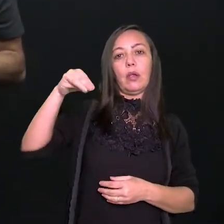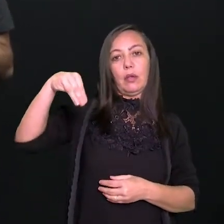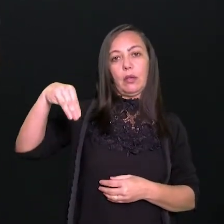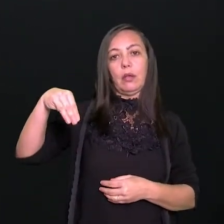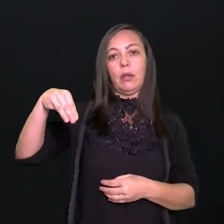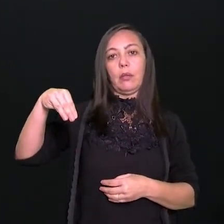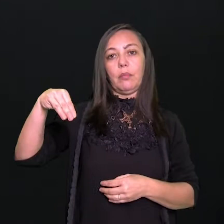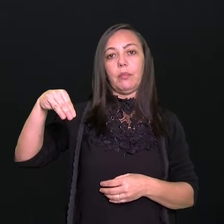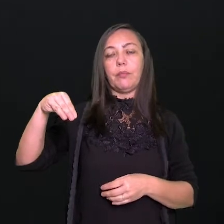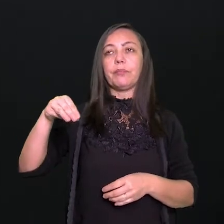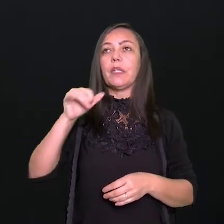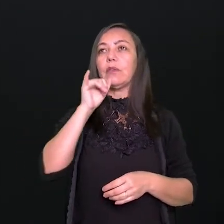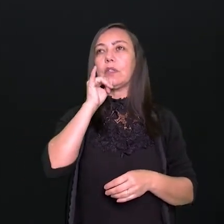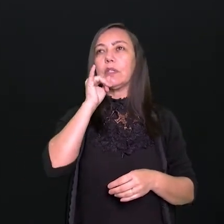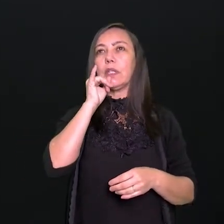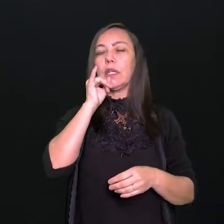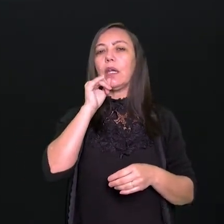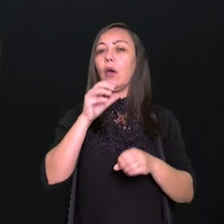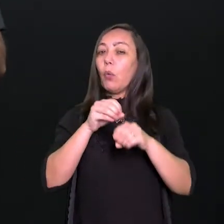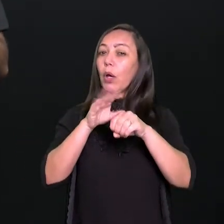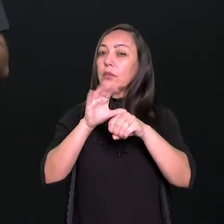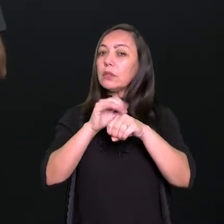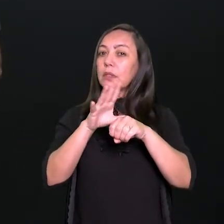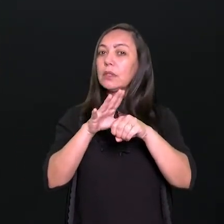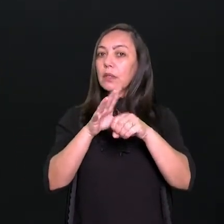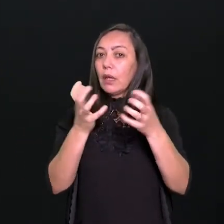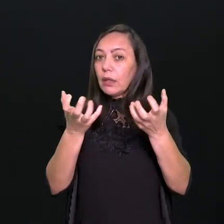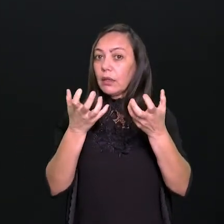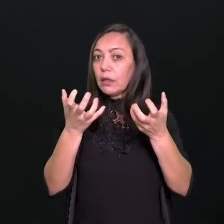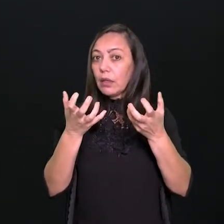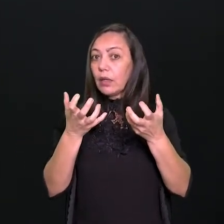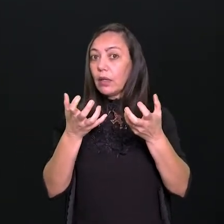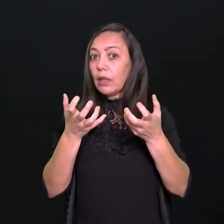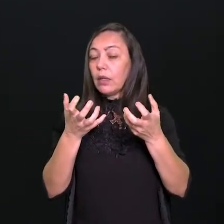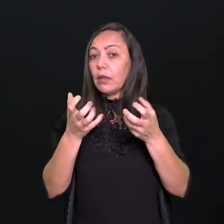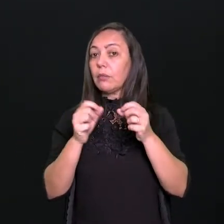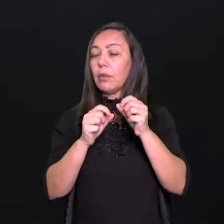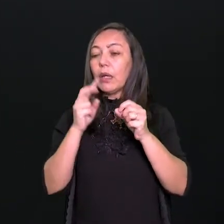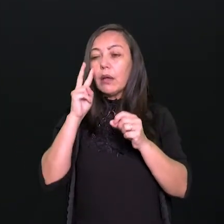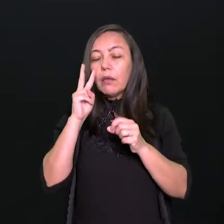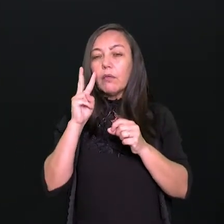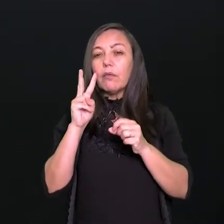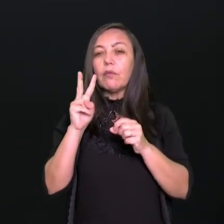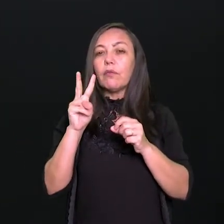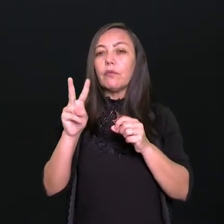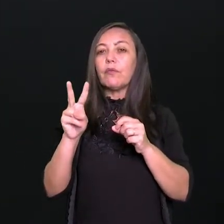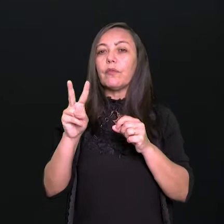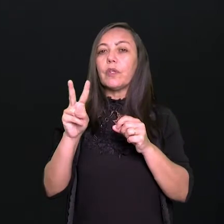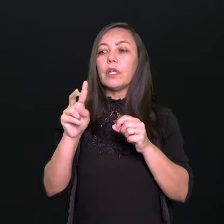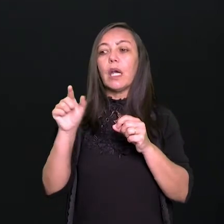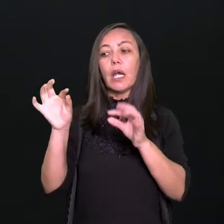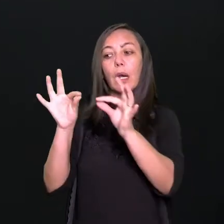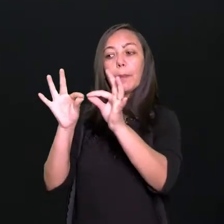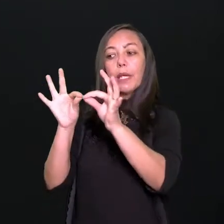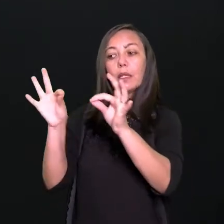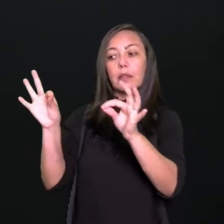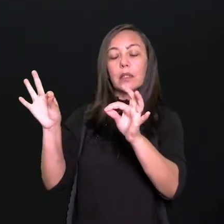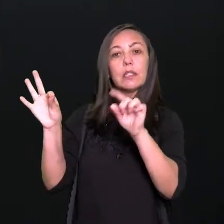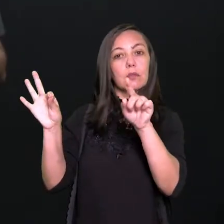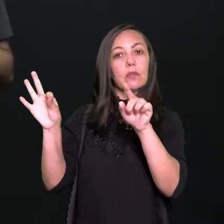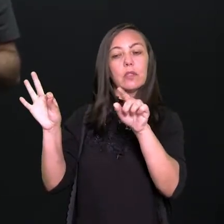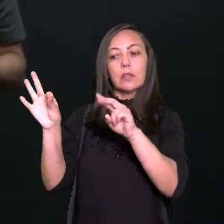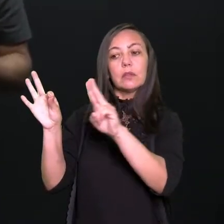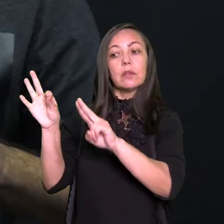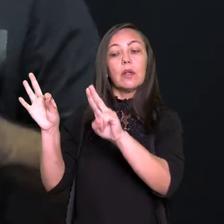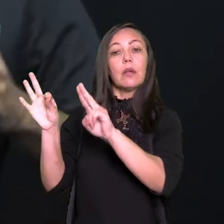decímetro. Se você, de repente, quiser uma dica bem legal para, de repente, verificar se aquela medida que você